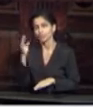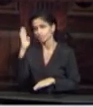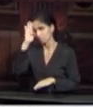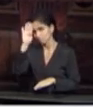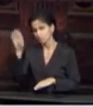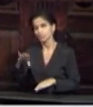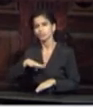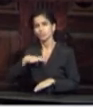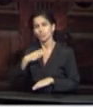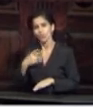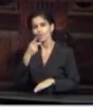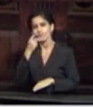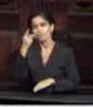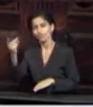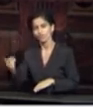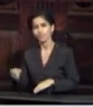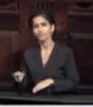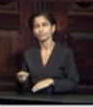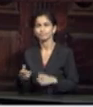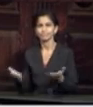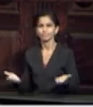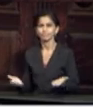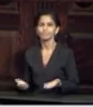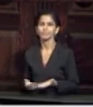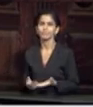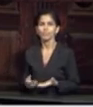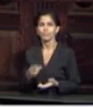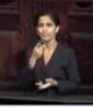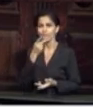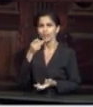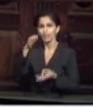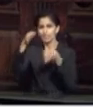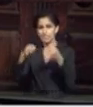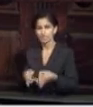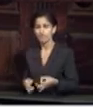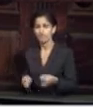coragem de dizer aquilo que tem que ser dito. Obrigado, senhor presidente.